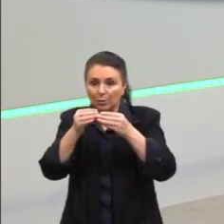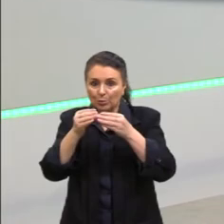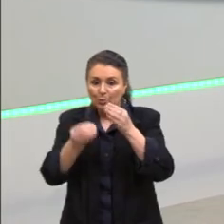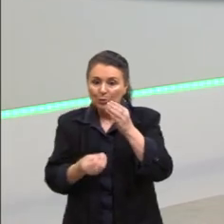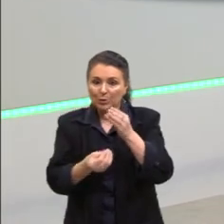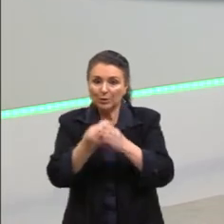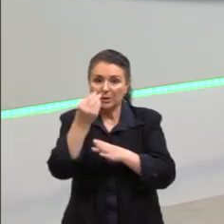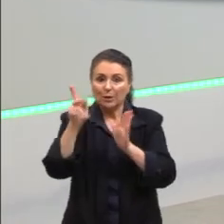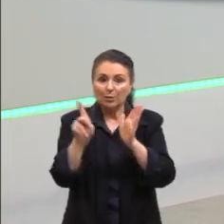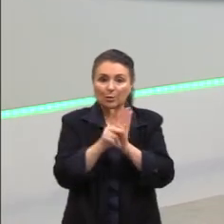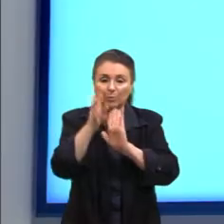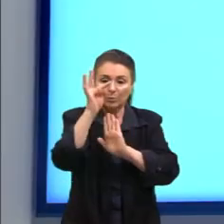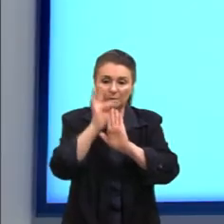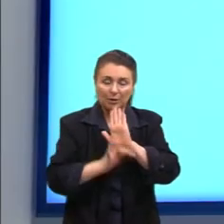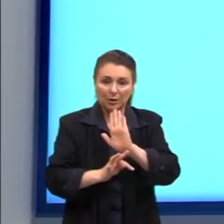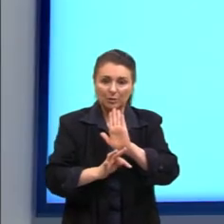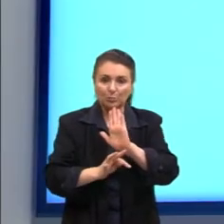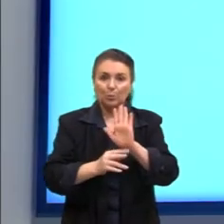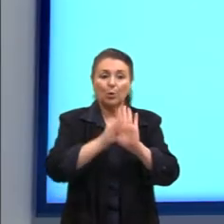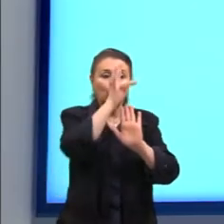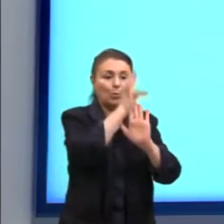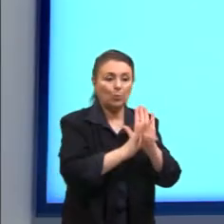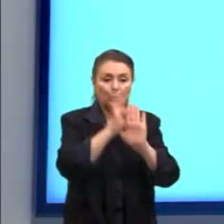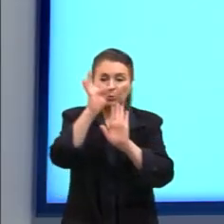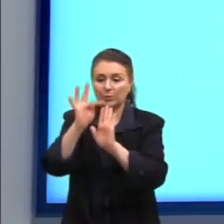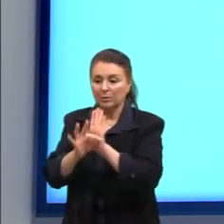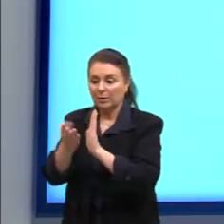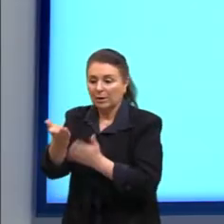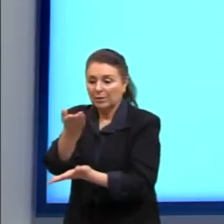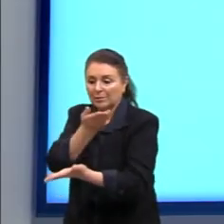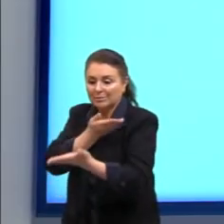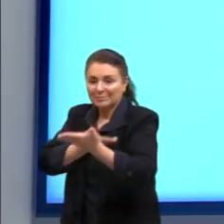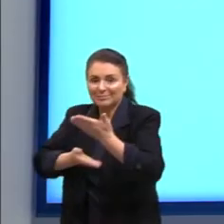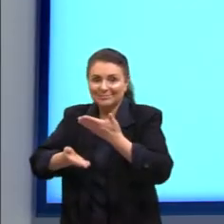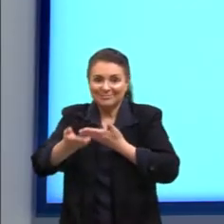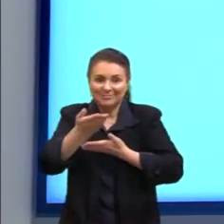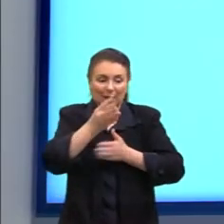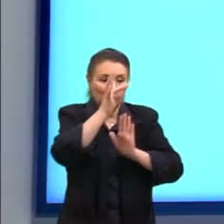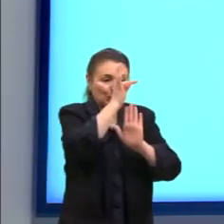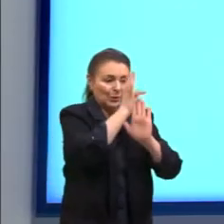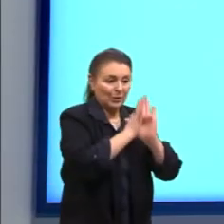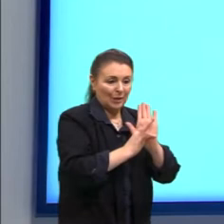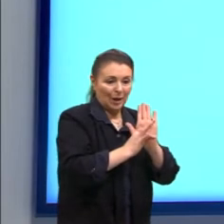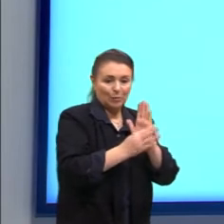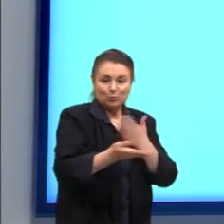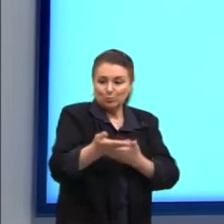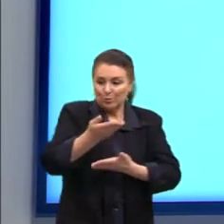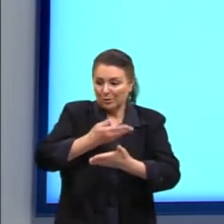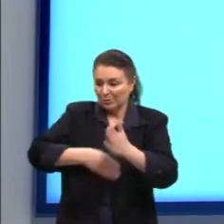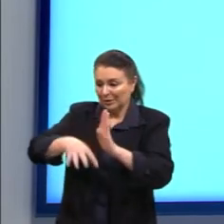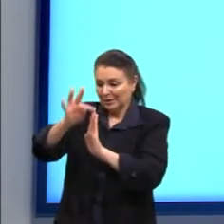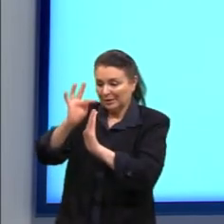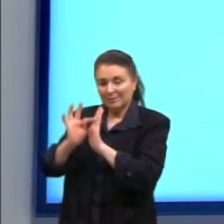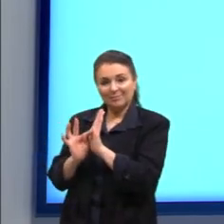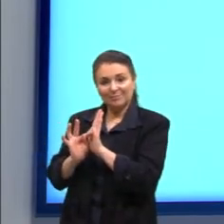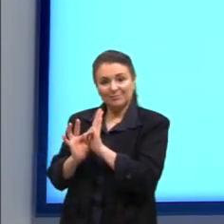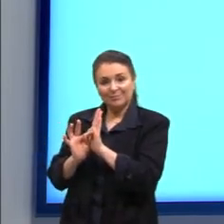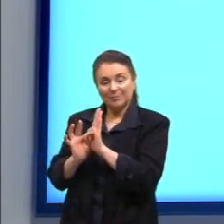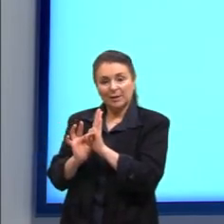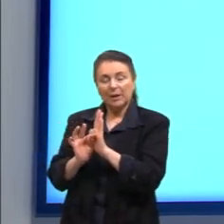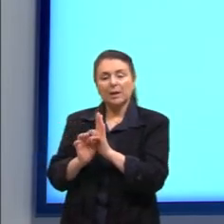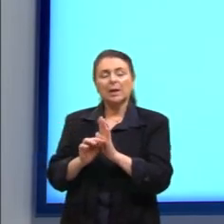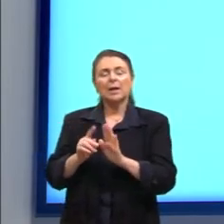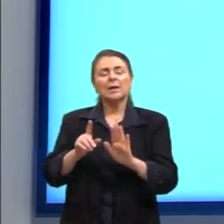específicos. A intertextualidade, que é aí a conversa entre dois ou mais textos, tá? E